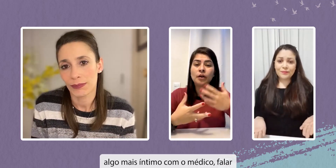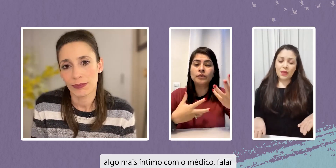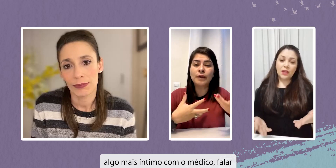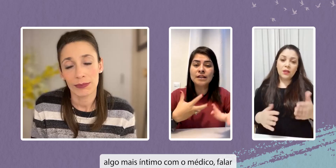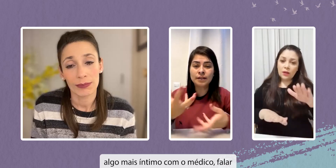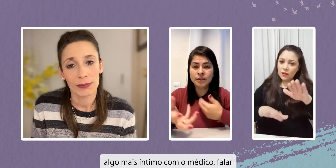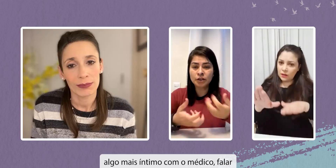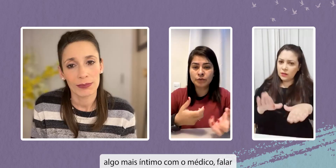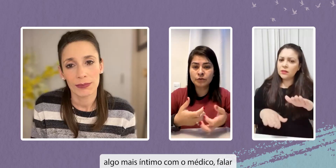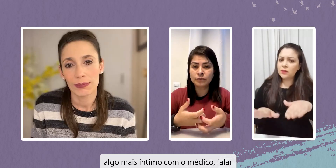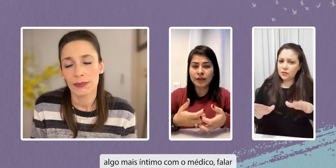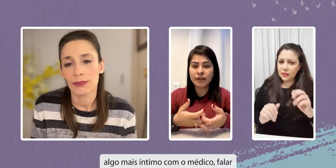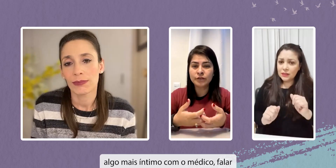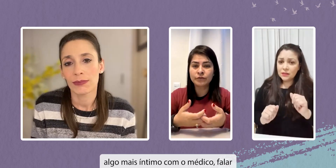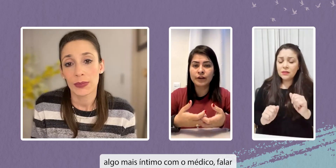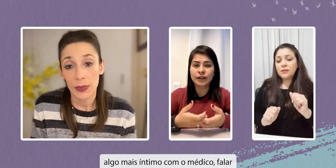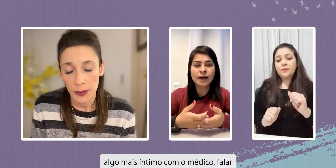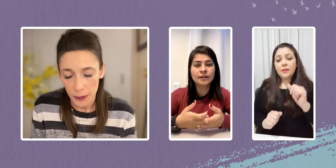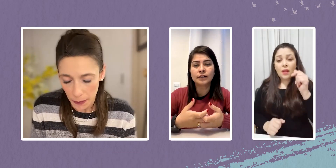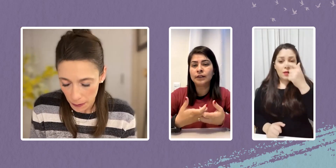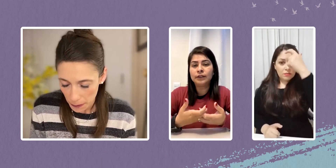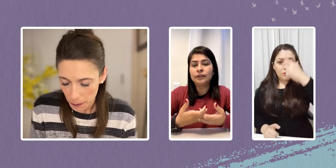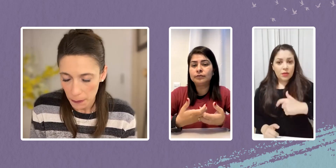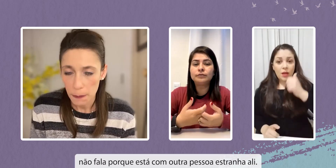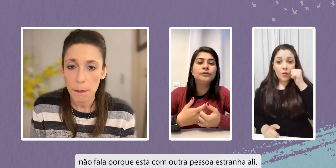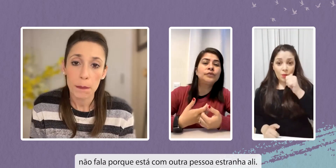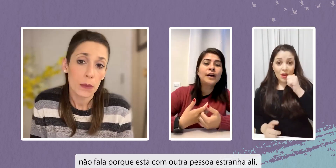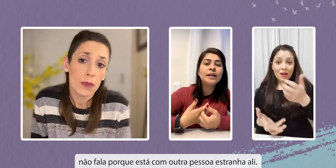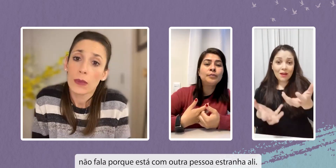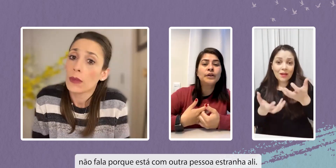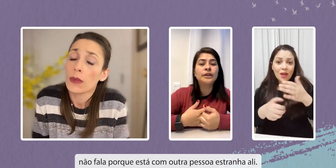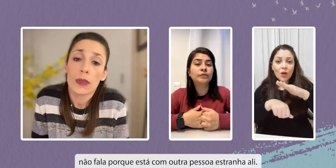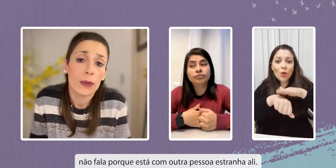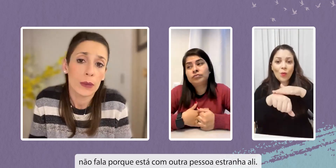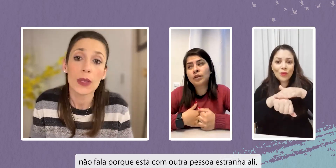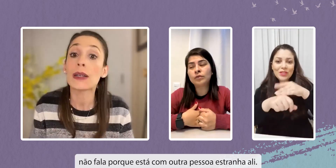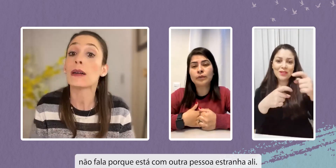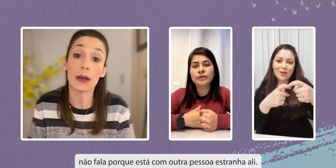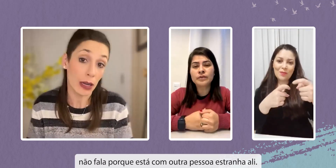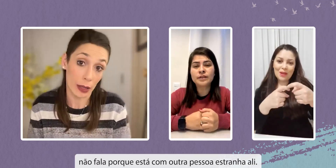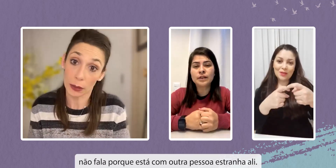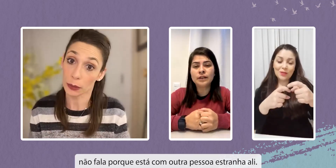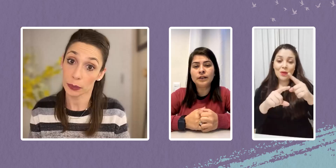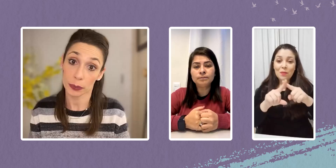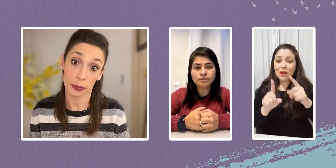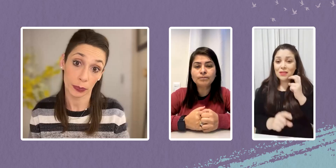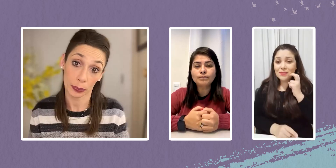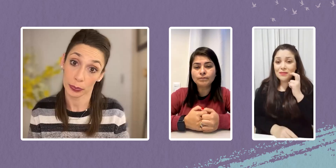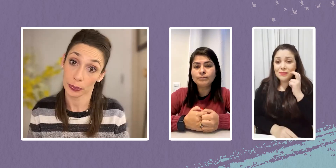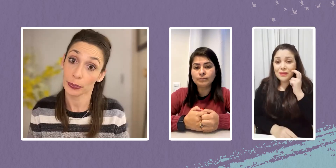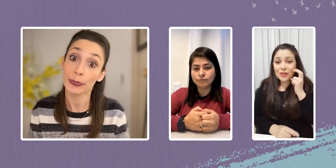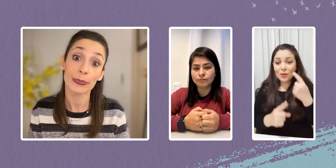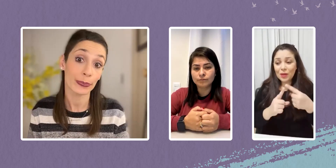comentar algo mais íntimo com o médico, falar, não fala, porque tá com outra pessoa estranha ali.